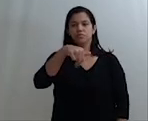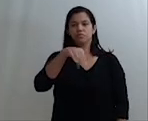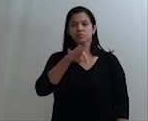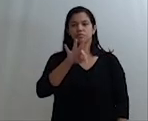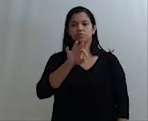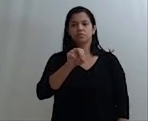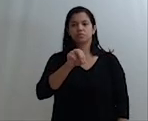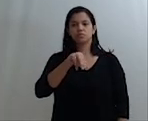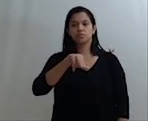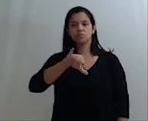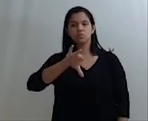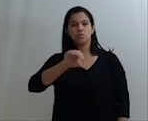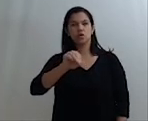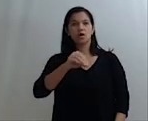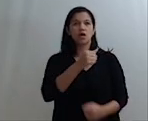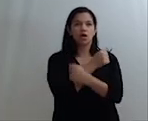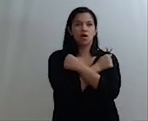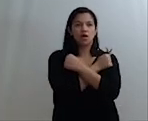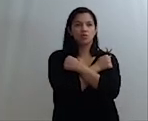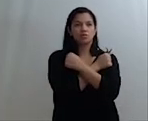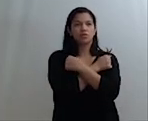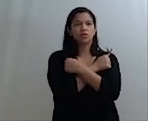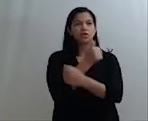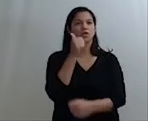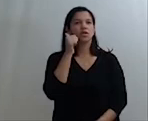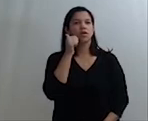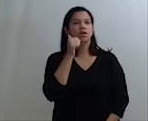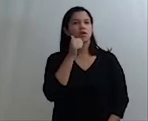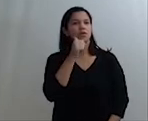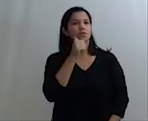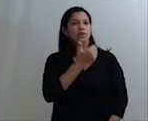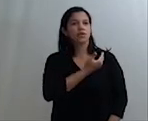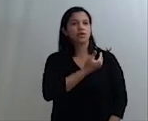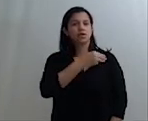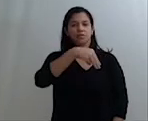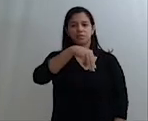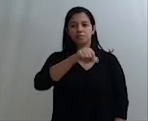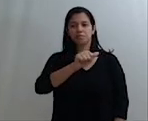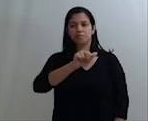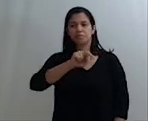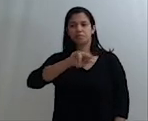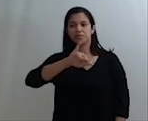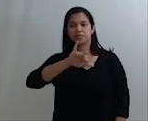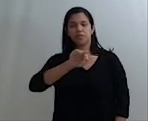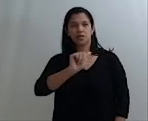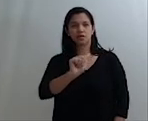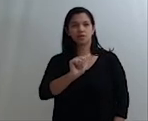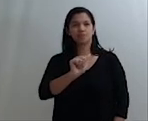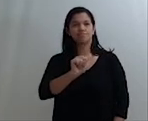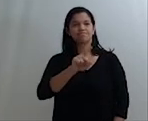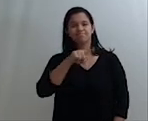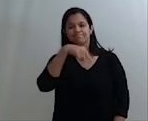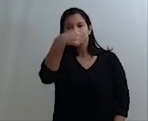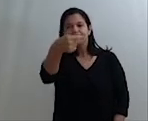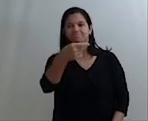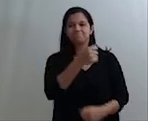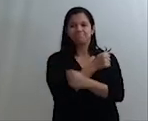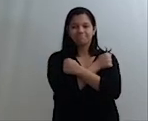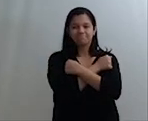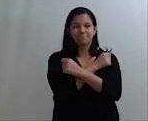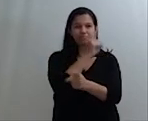na minha querida amiga desembargadora Maria Angélica e e até a próxima boa